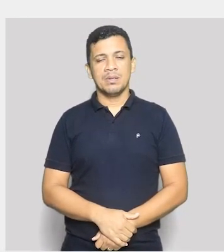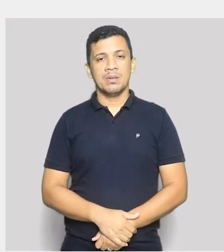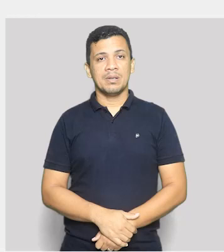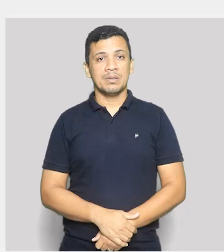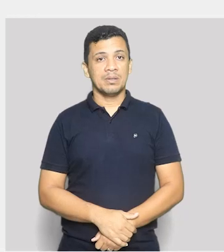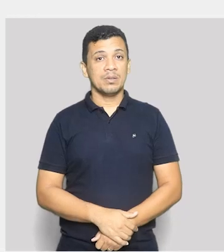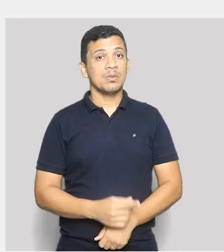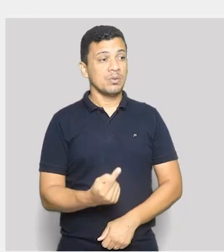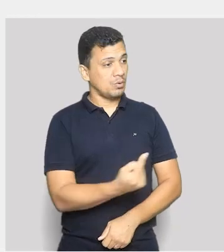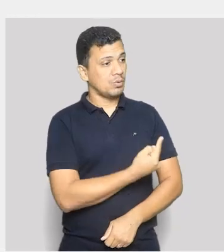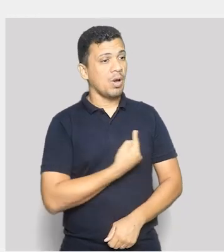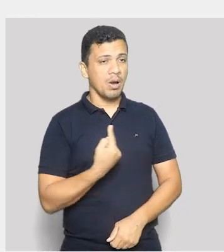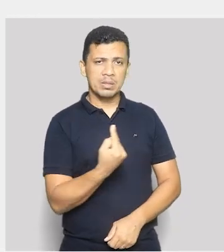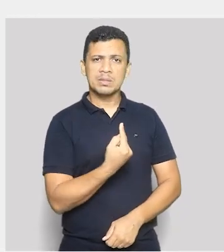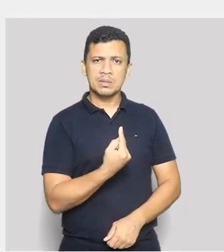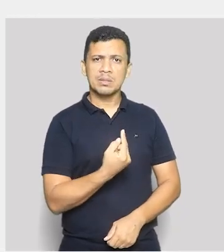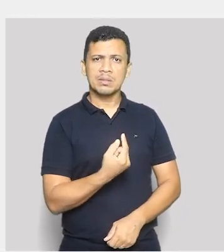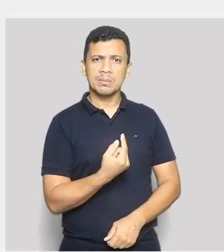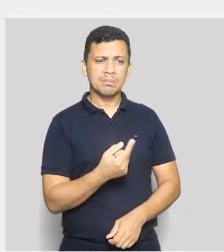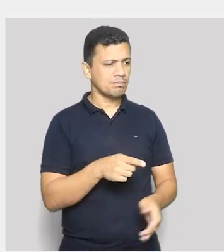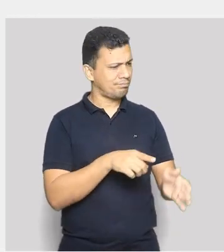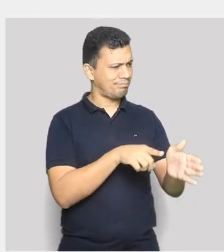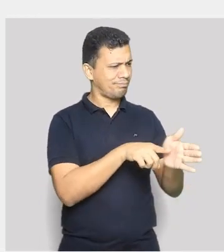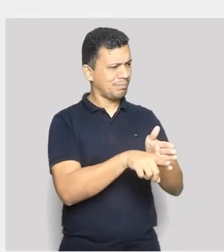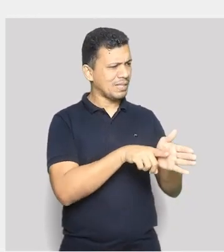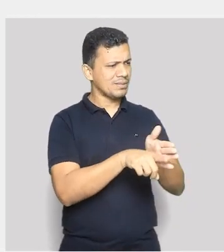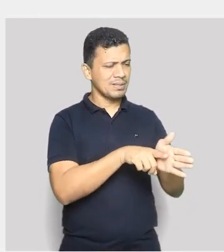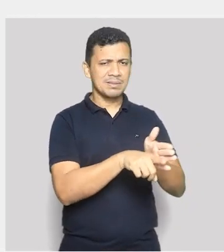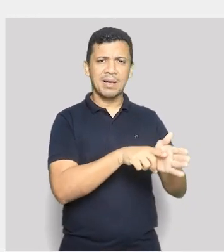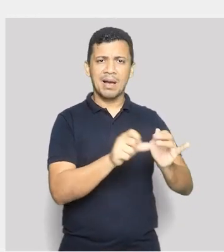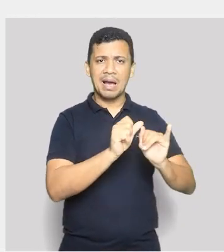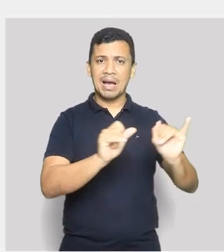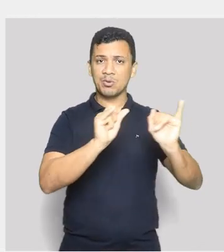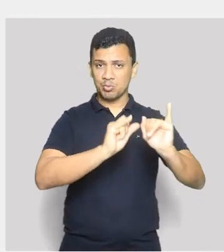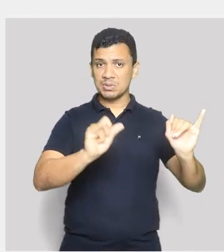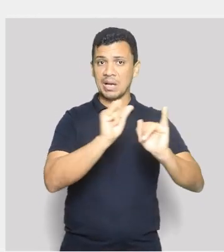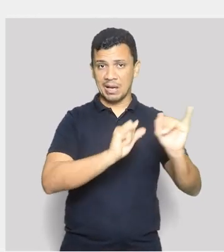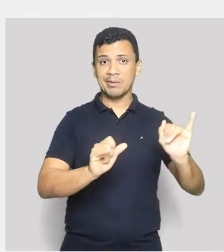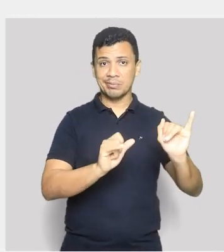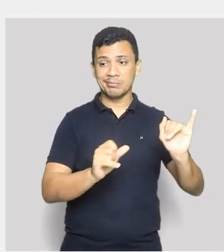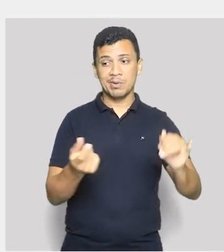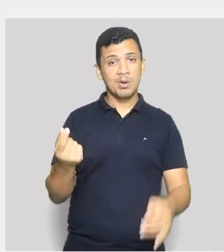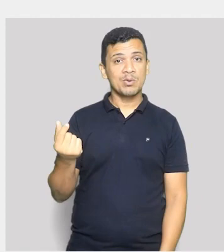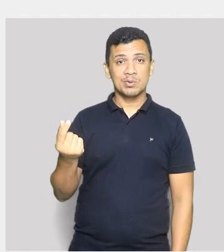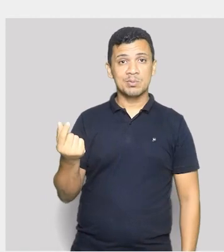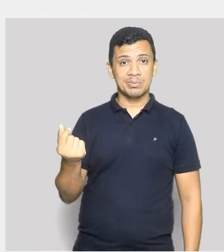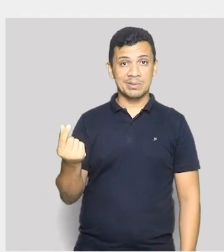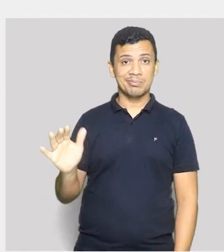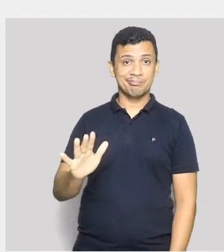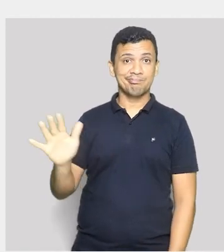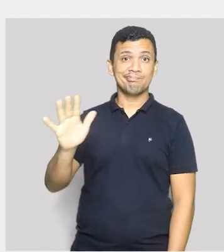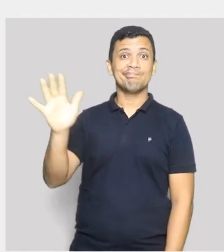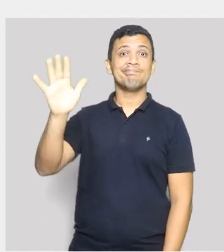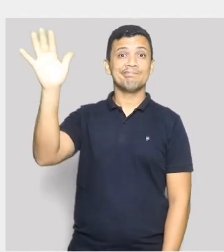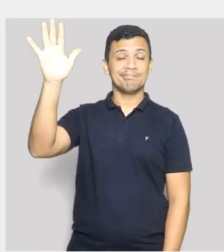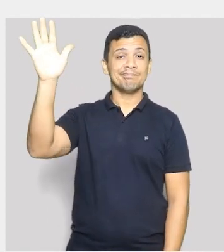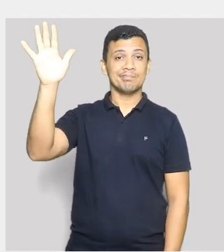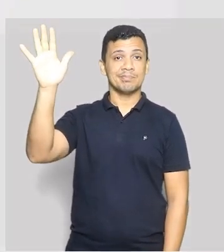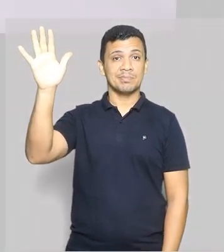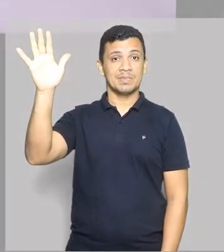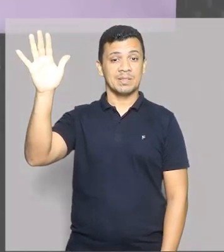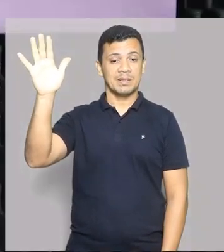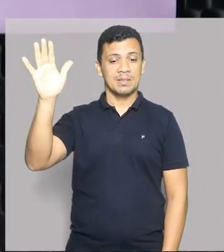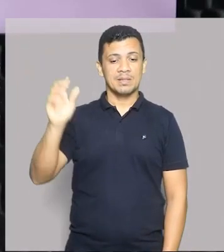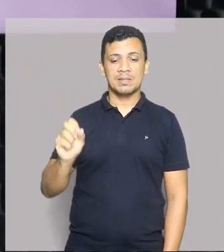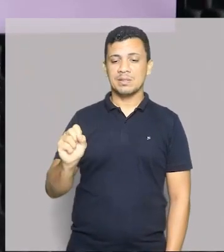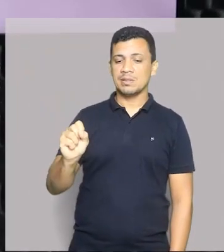conforme anunciaram as pesquisas, os preços subiram. Os preços subiram segundo anunciaram